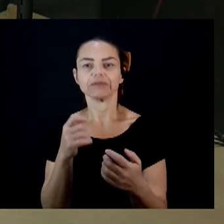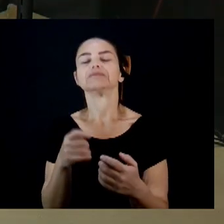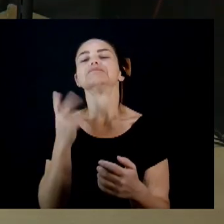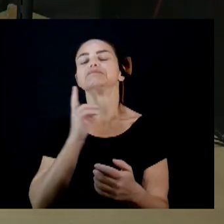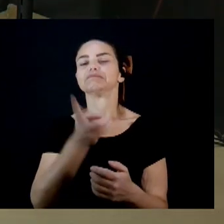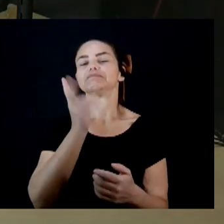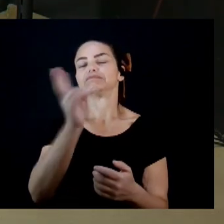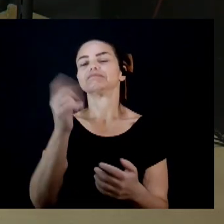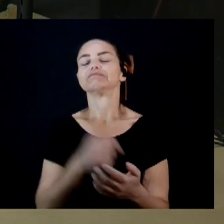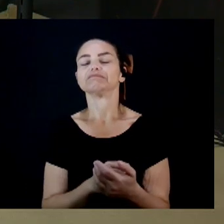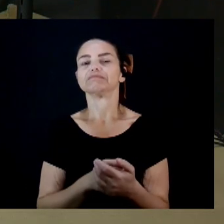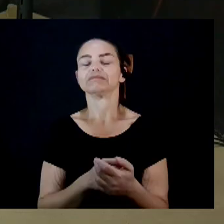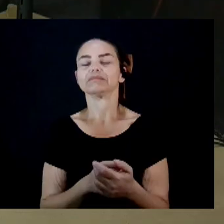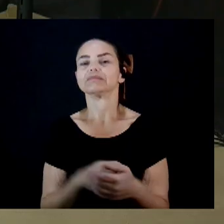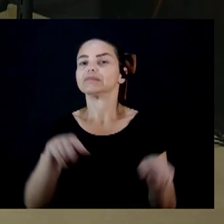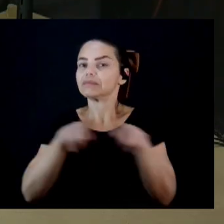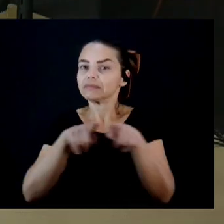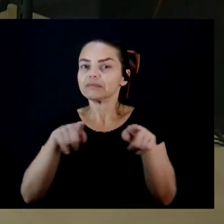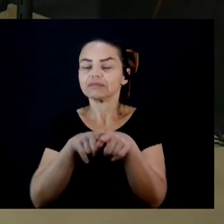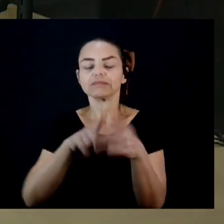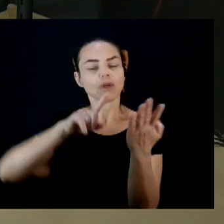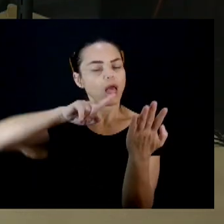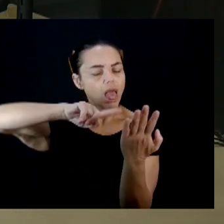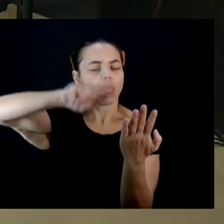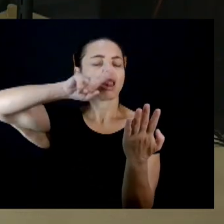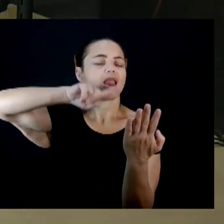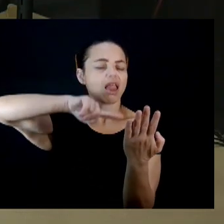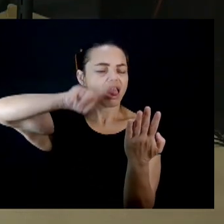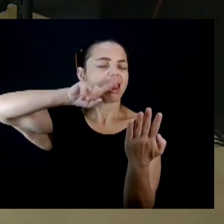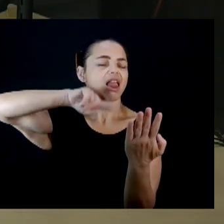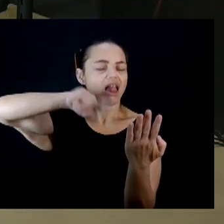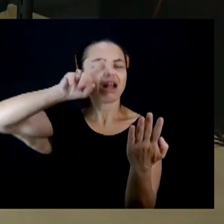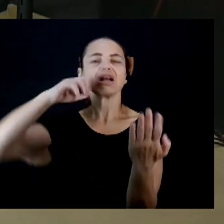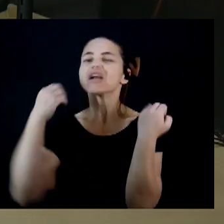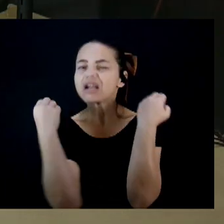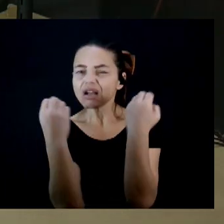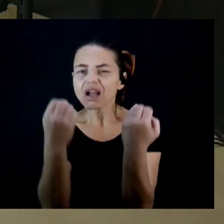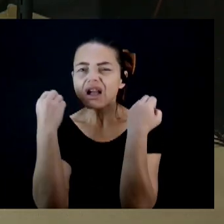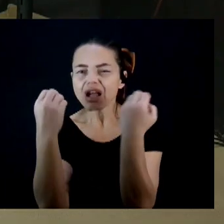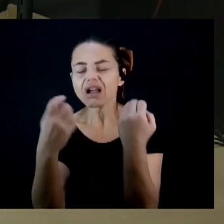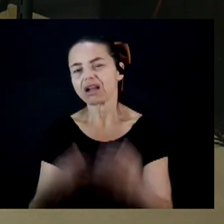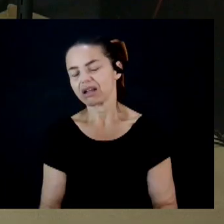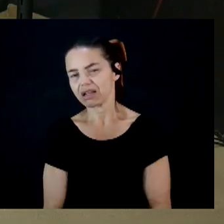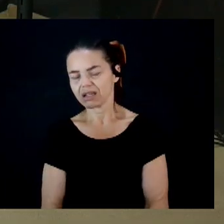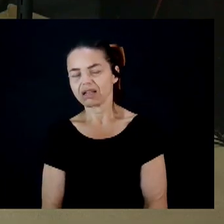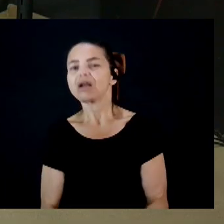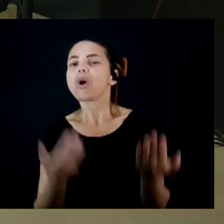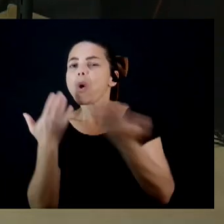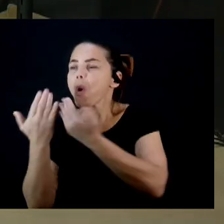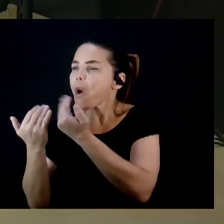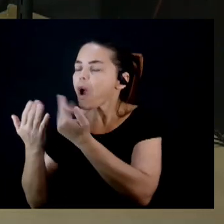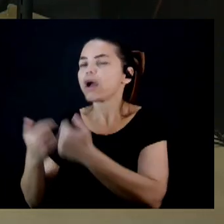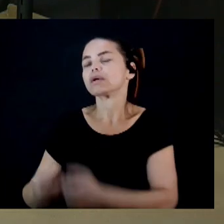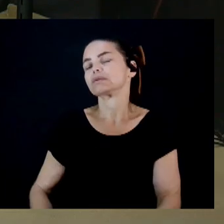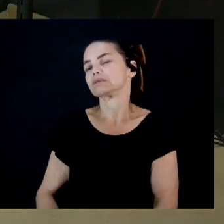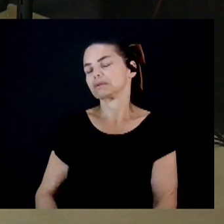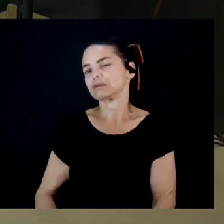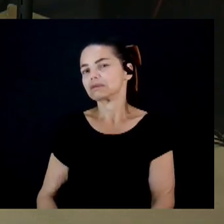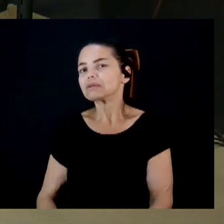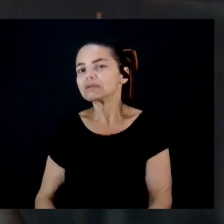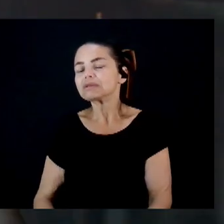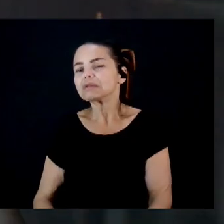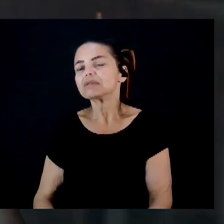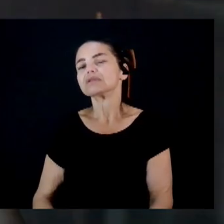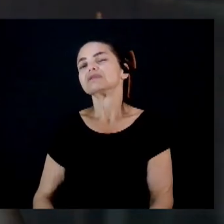estou em transe também com o meu celular o tempo inteiro, como que você, que tem uma conversa lenta,